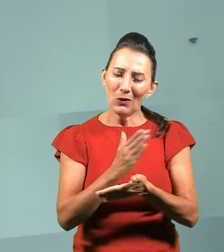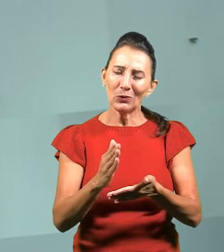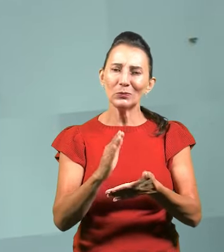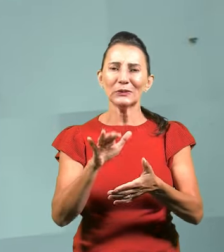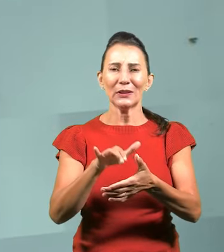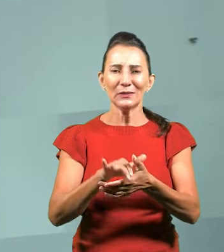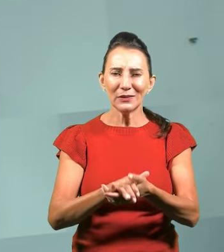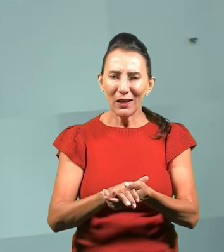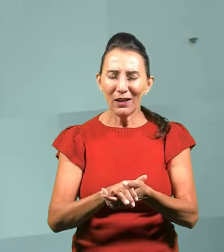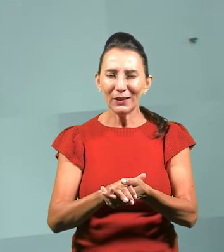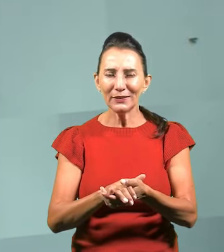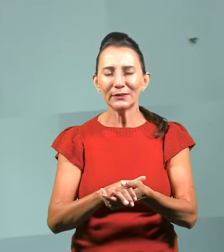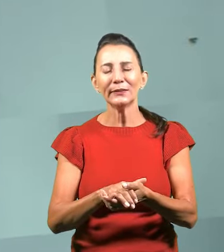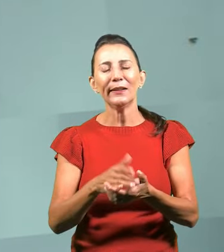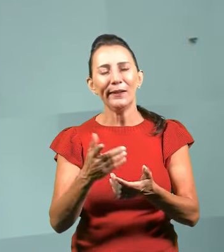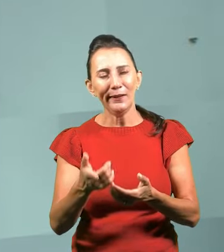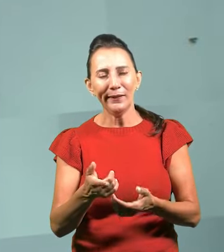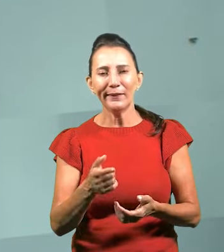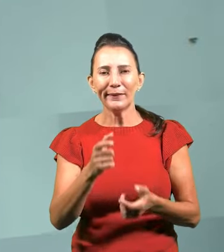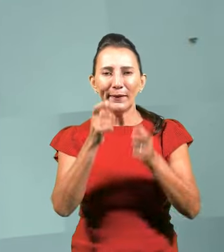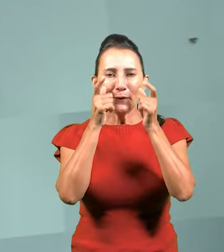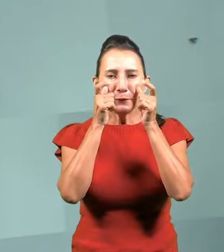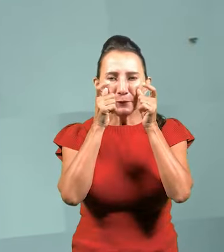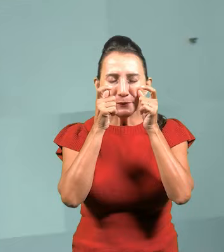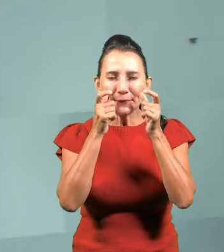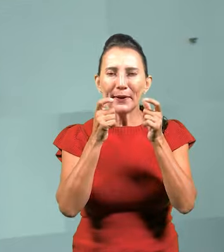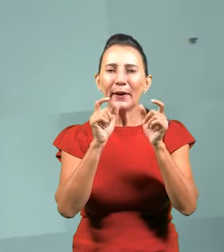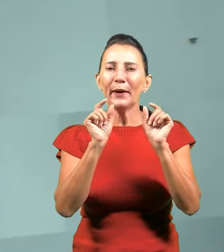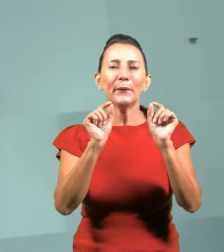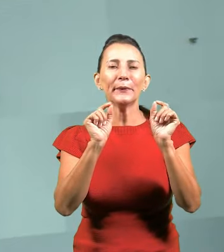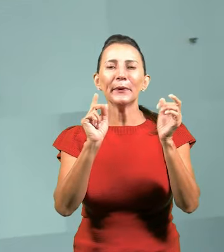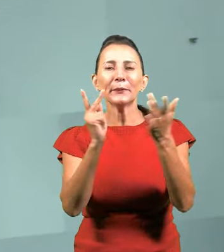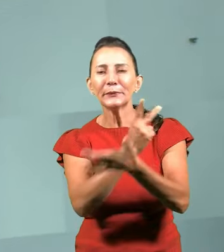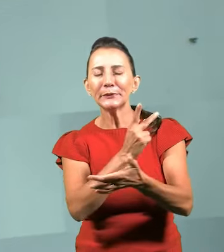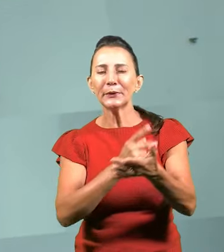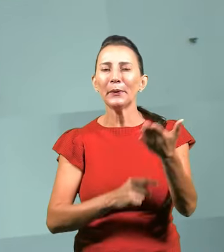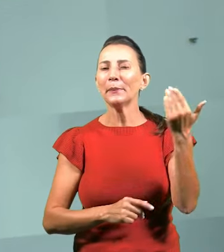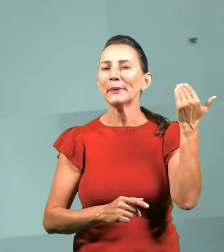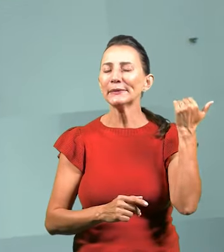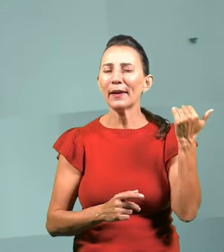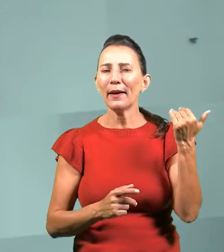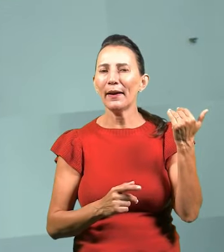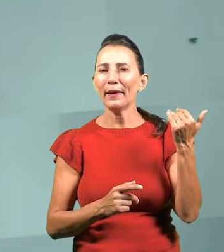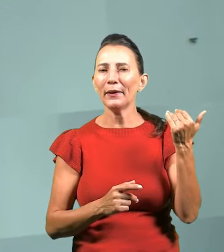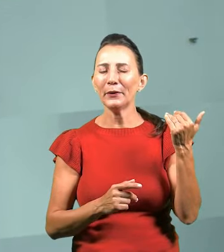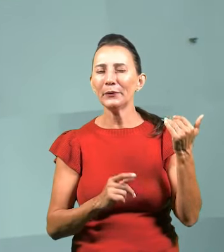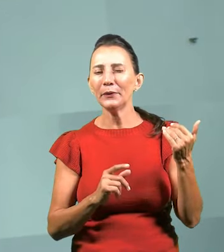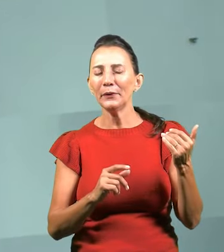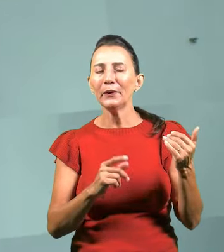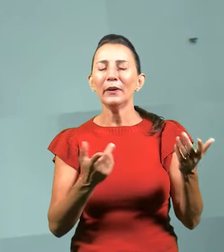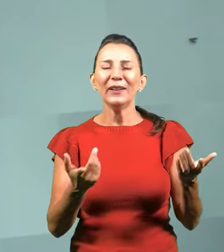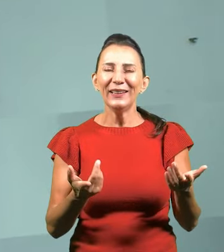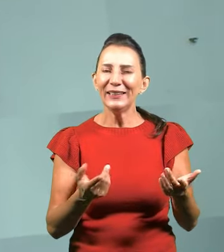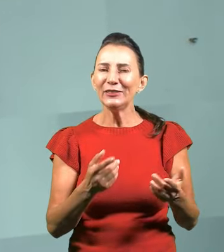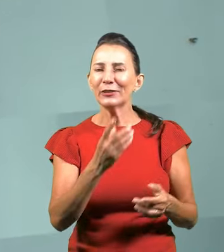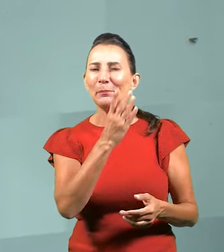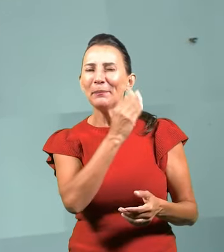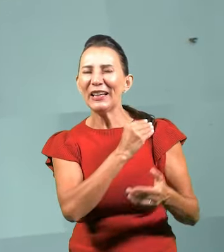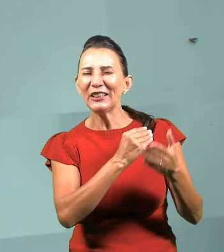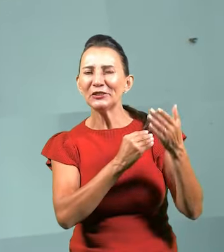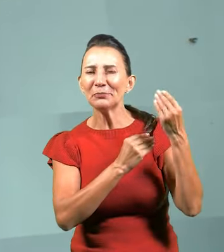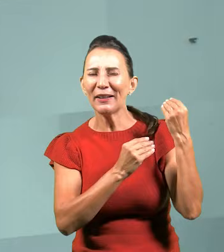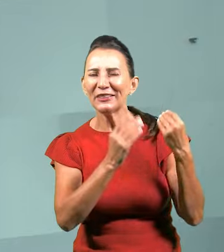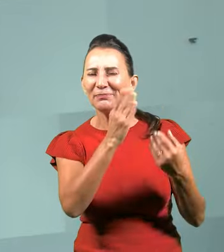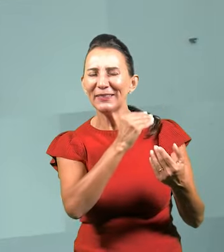estão vivendo pessimamente porque eles mexem no passado. Eles cutucam aquelas feridas